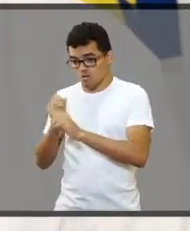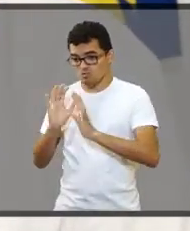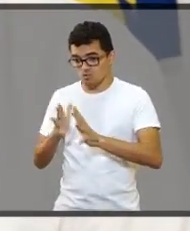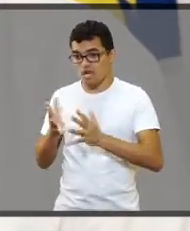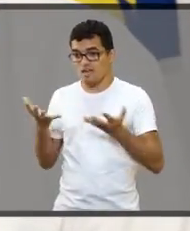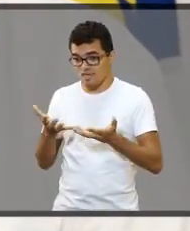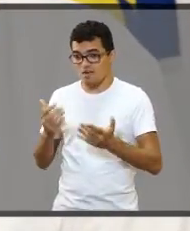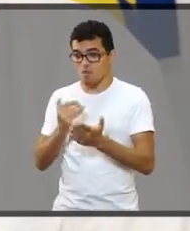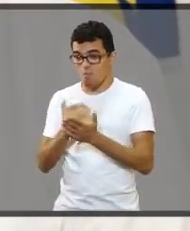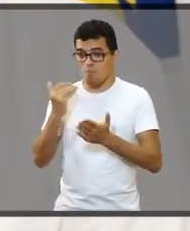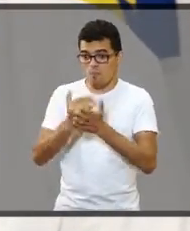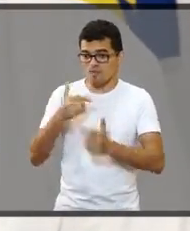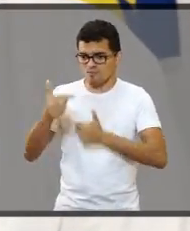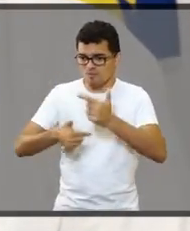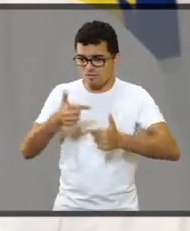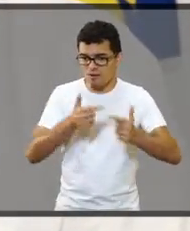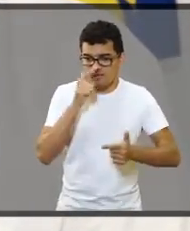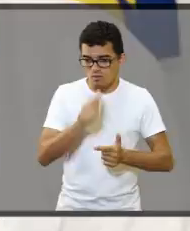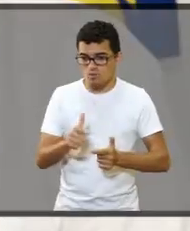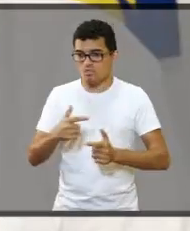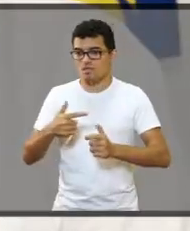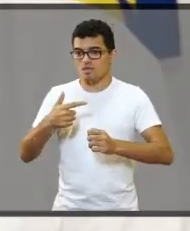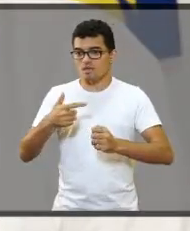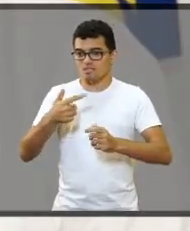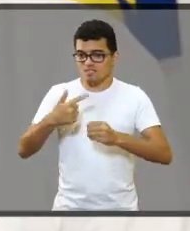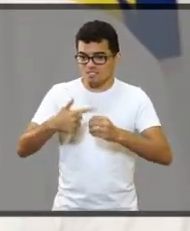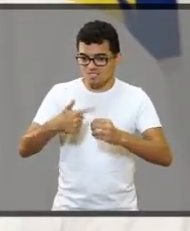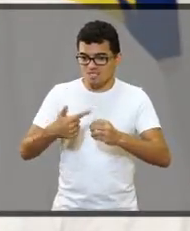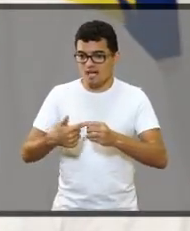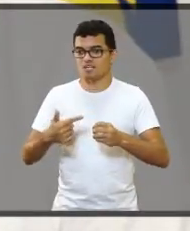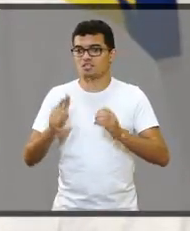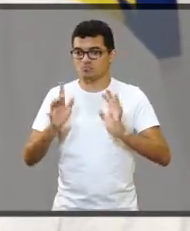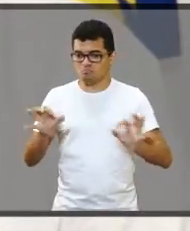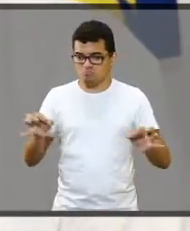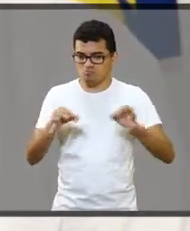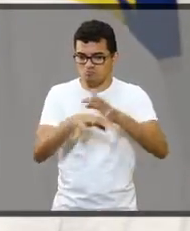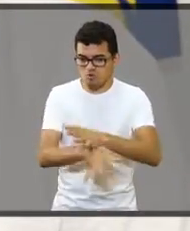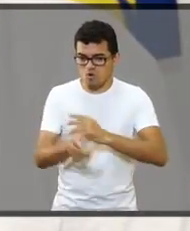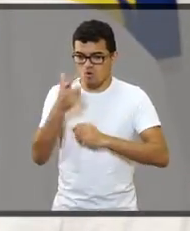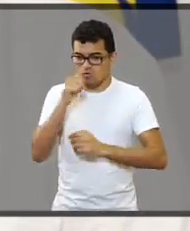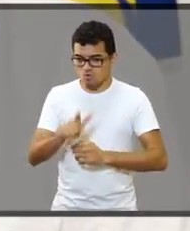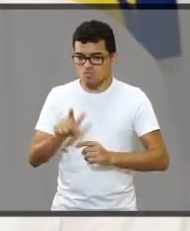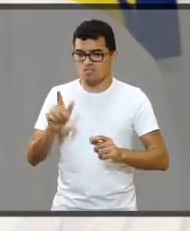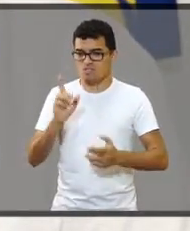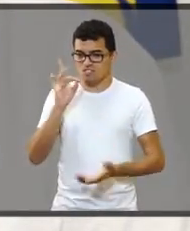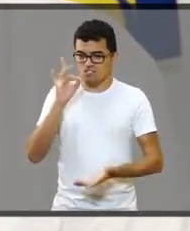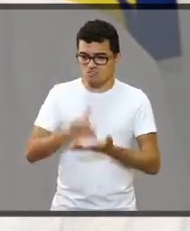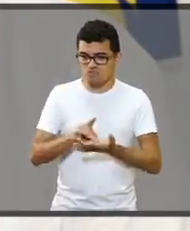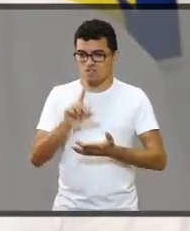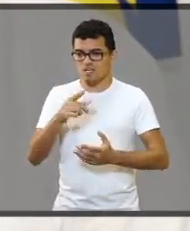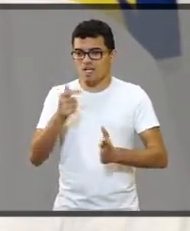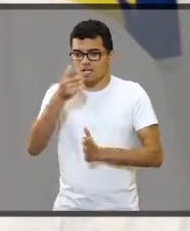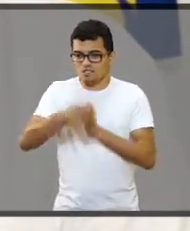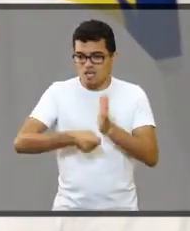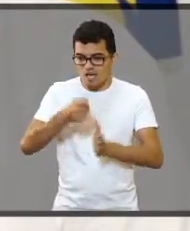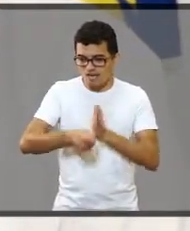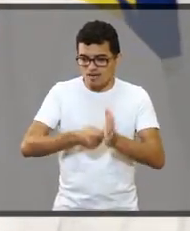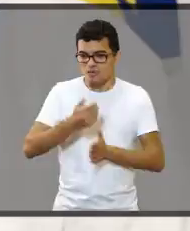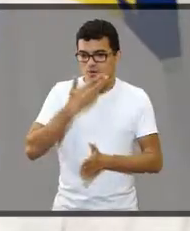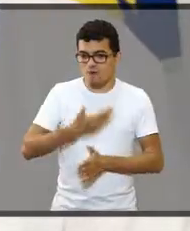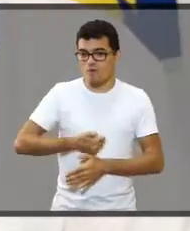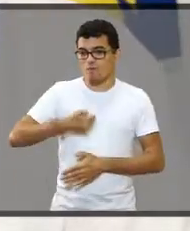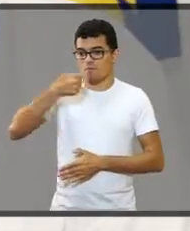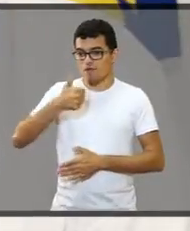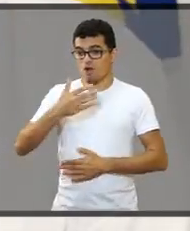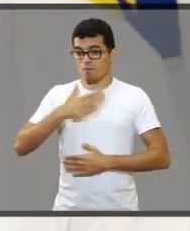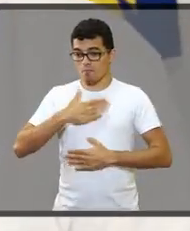colocar a nossa cidade nos trilhos, para fazer que o sol realmente em nossa cidade brilhe, não só a mim, não